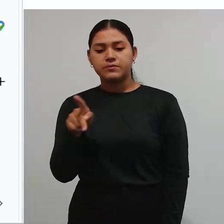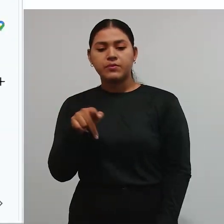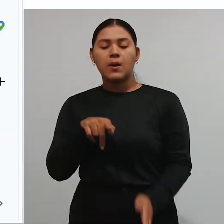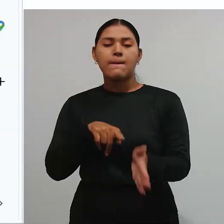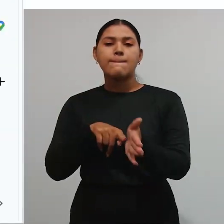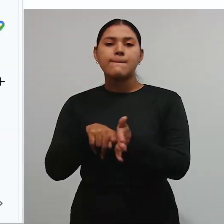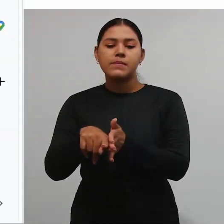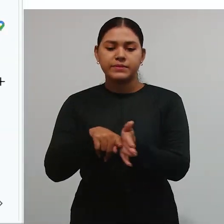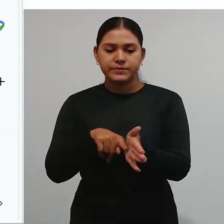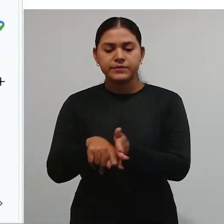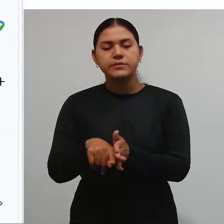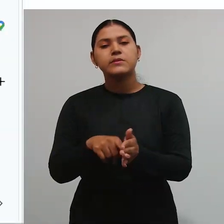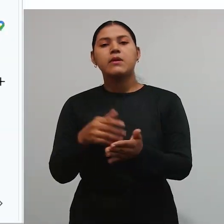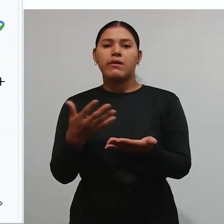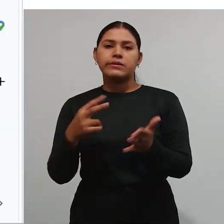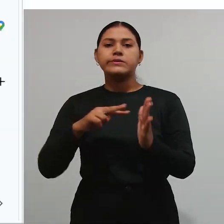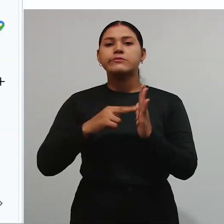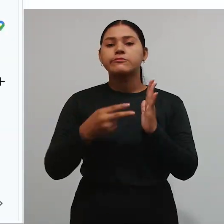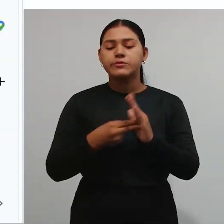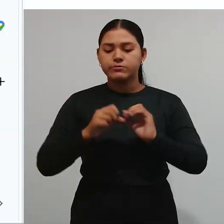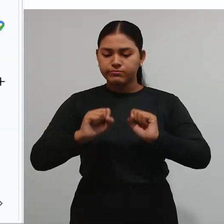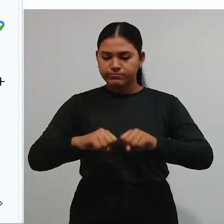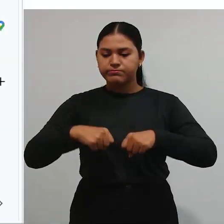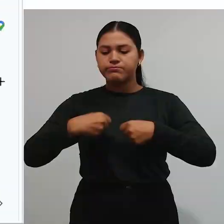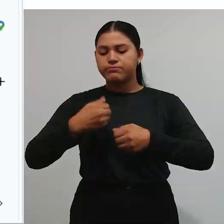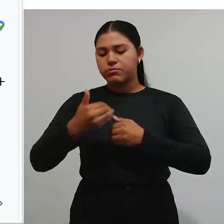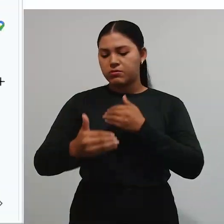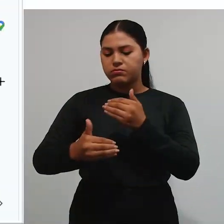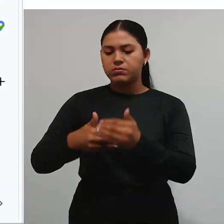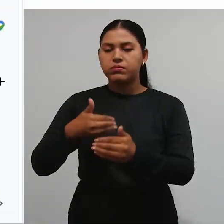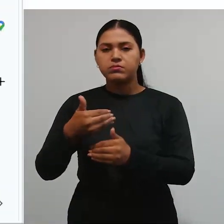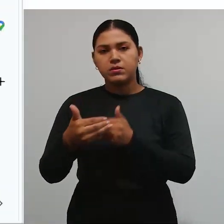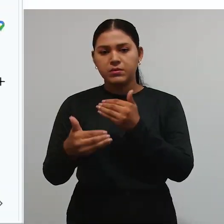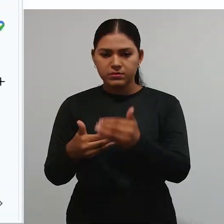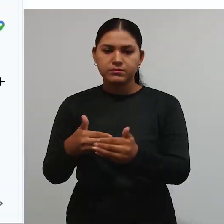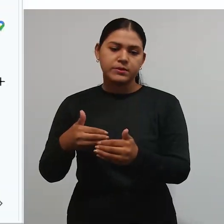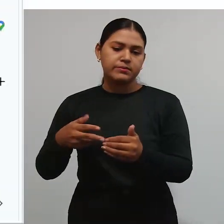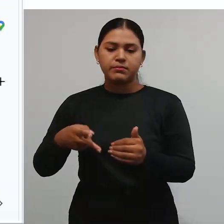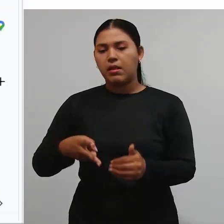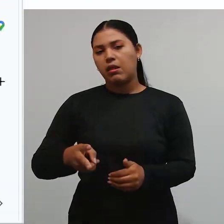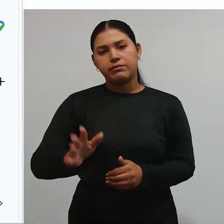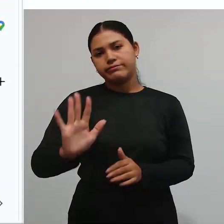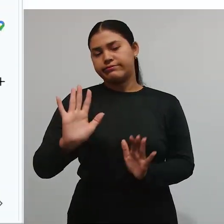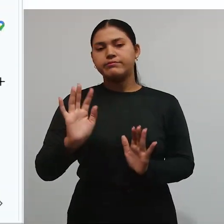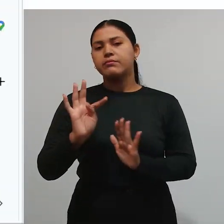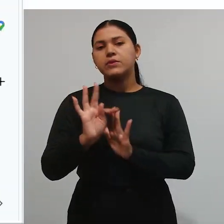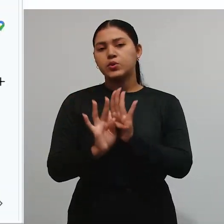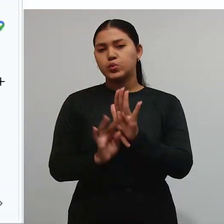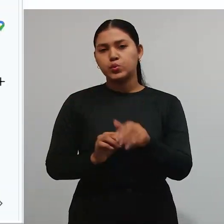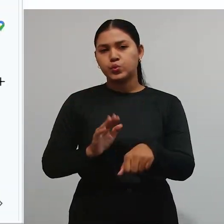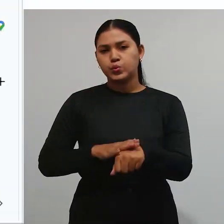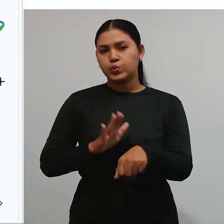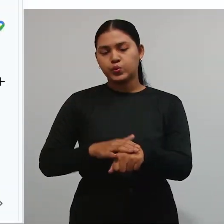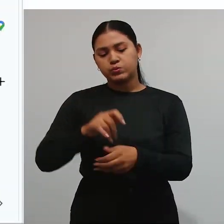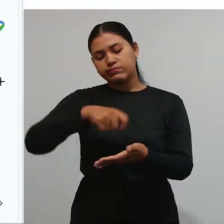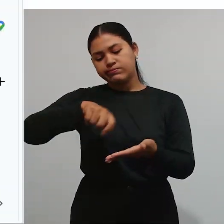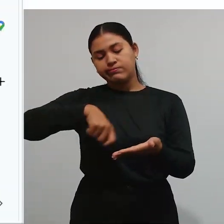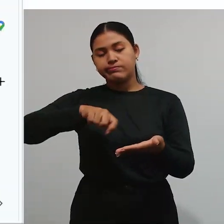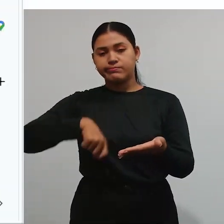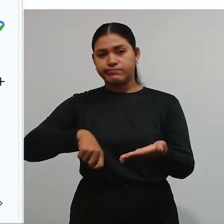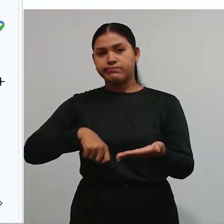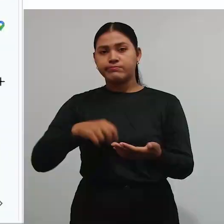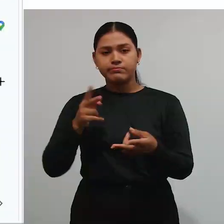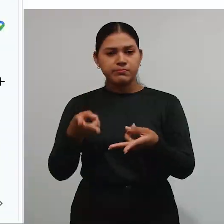pesquisador é uma constante, blá, blá, blá, blá, blá. Então, olha só como é que fica quando a